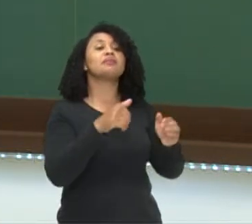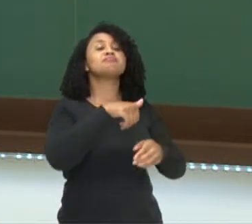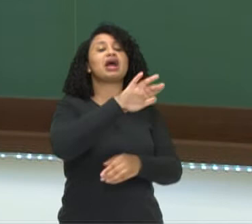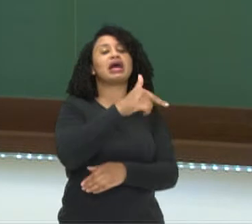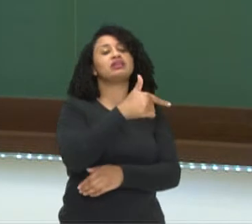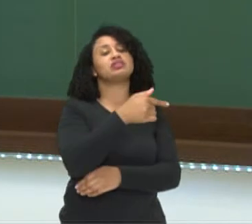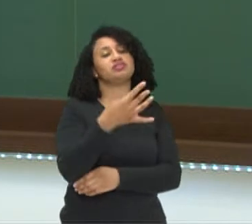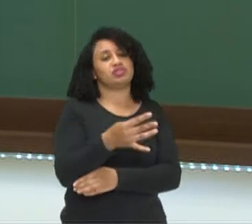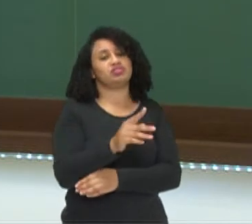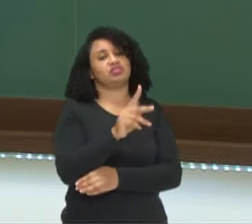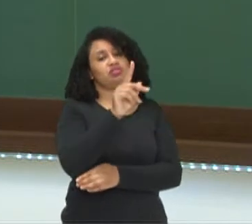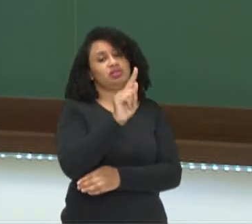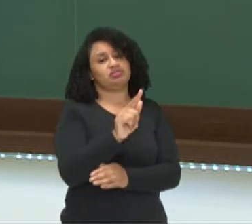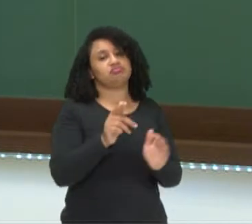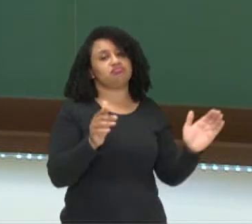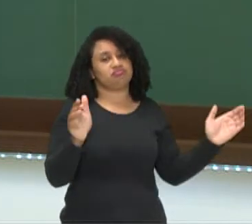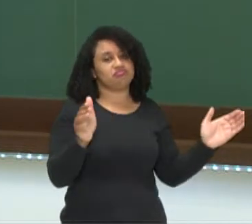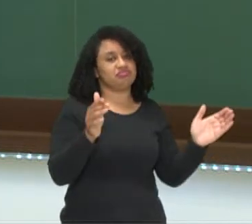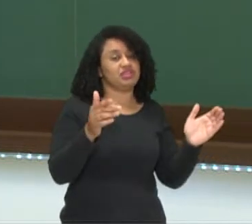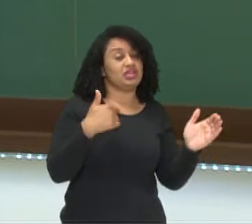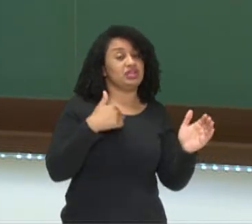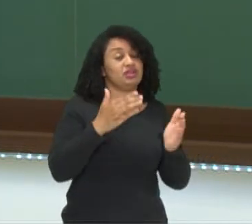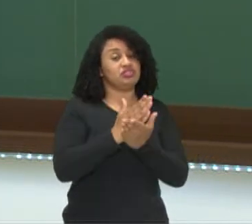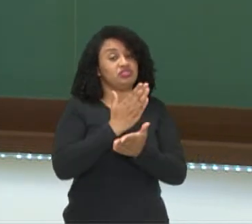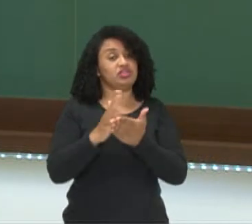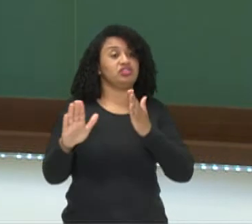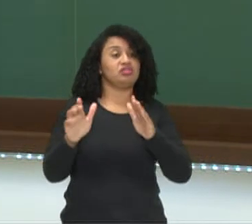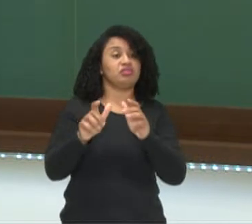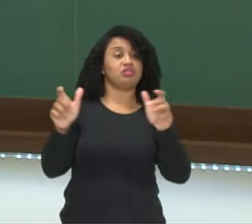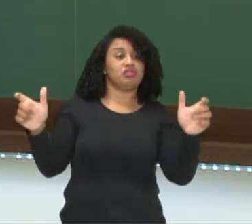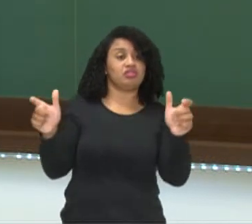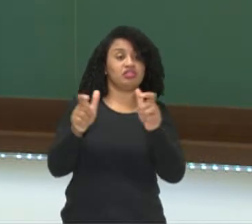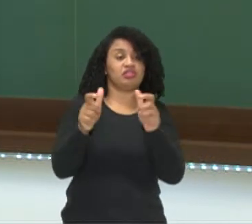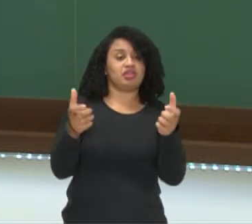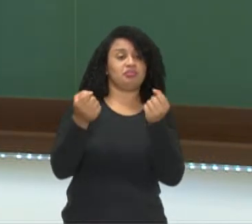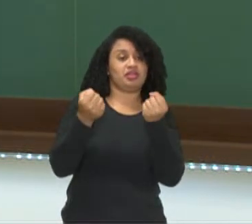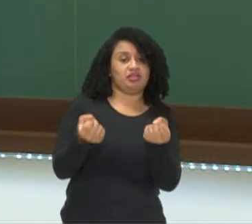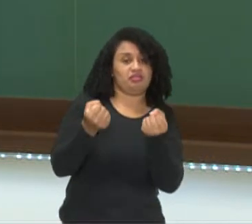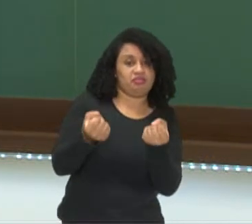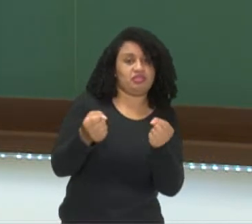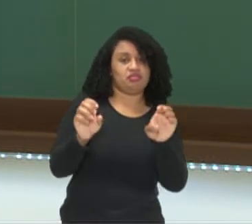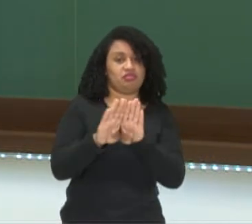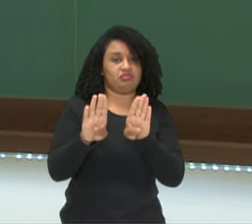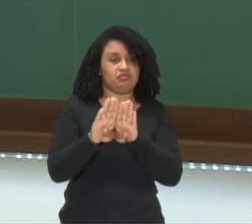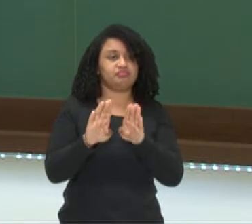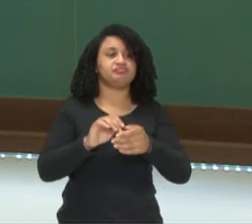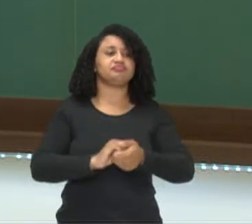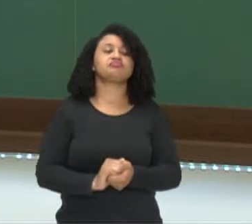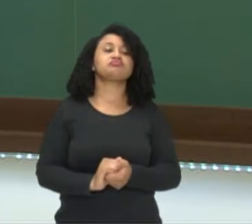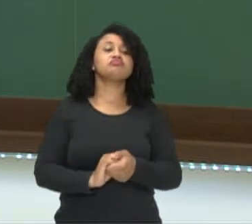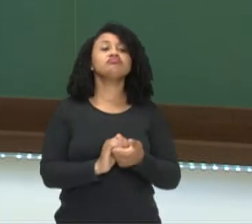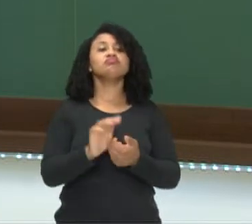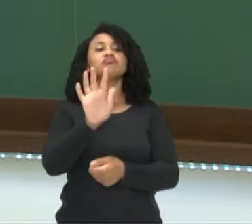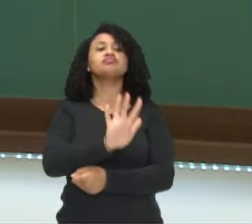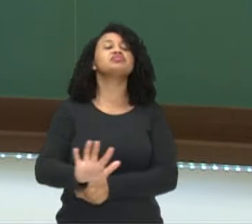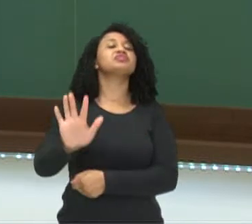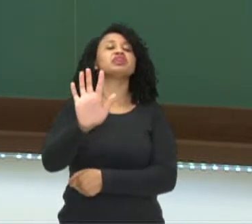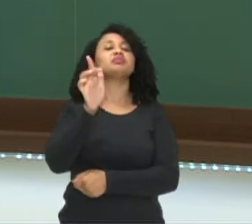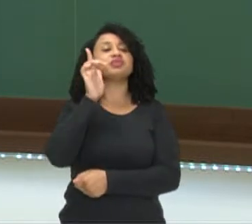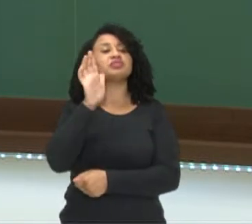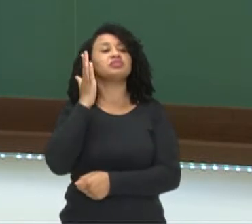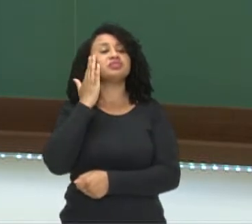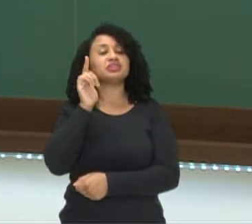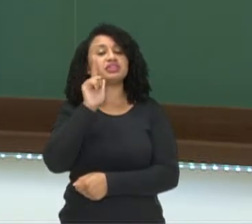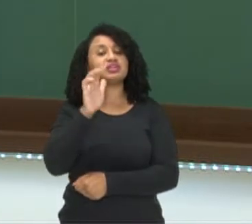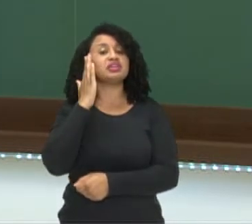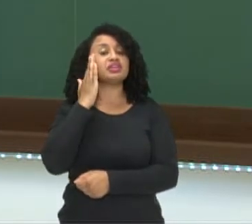mais de 24 quilos, ok? Então é dividido pelo tamanho deles, pelo peso. Então, em termos gerais, para calcular a idade real